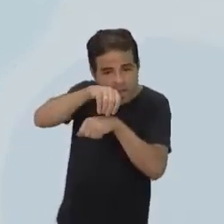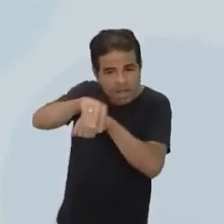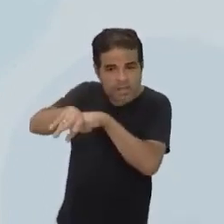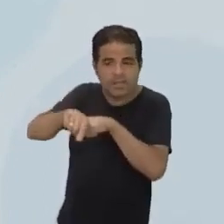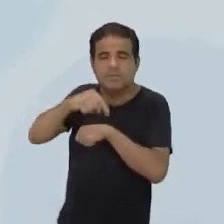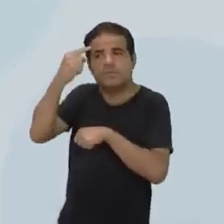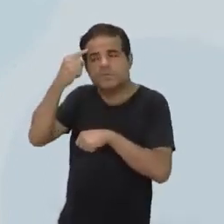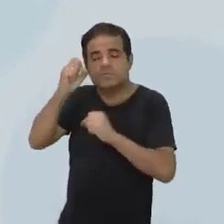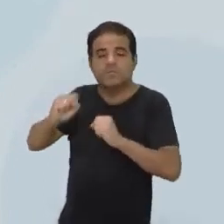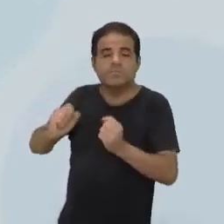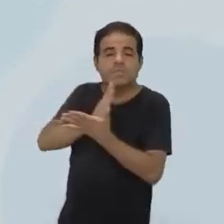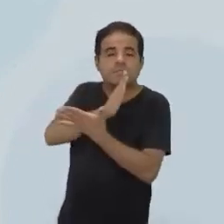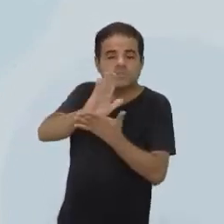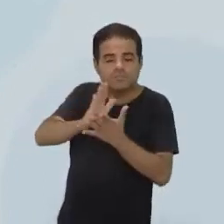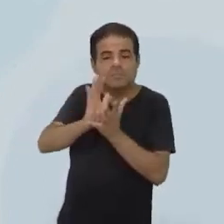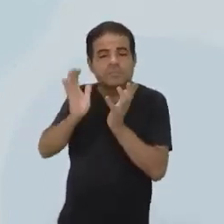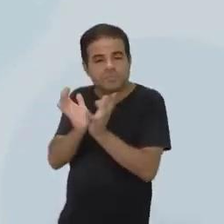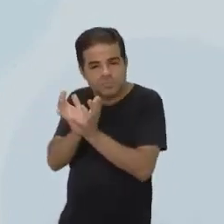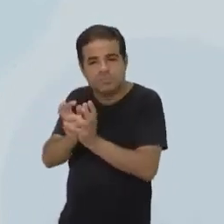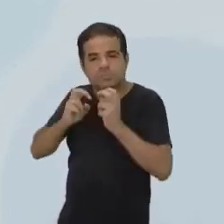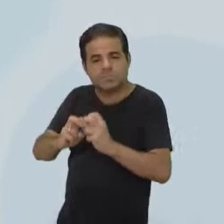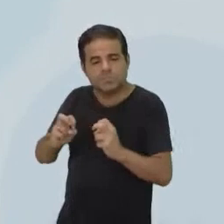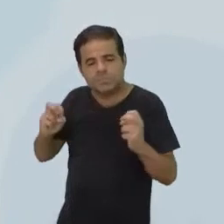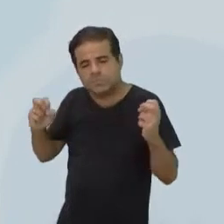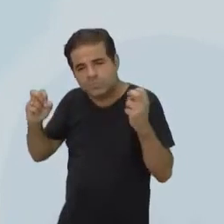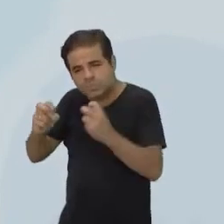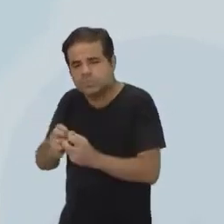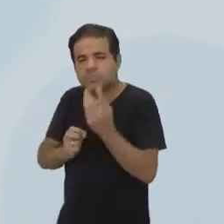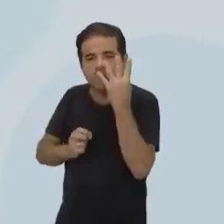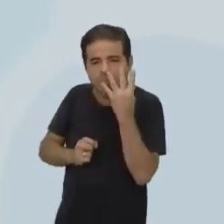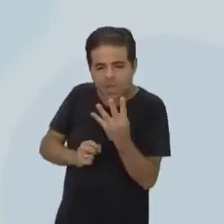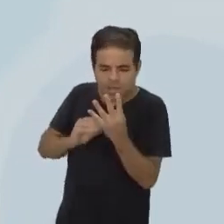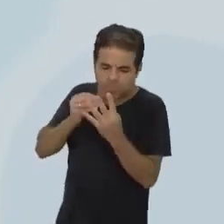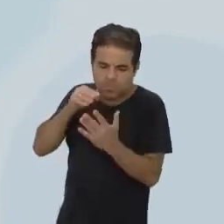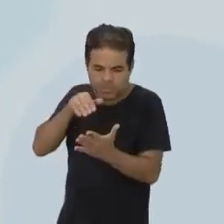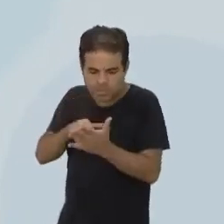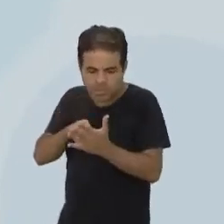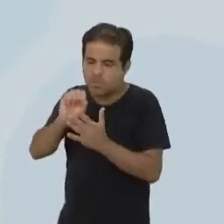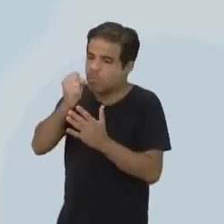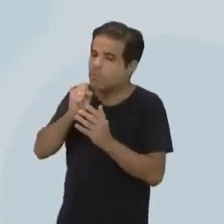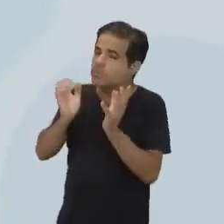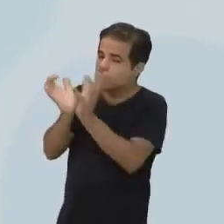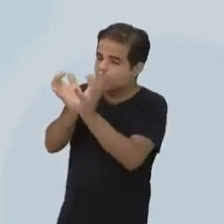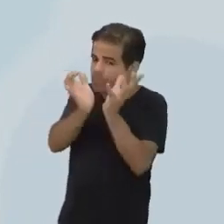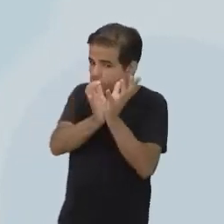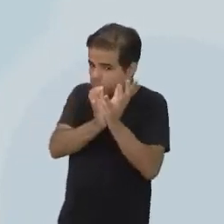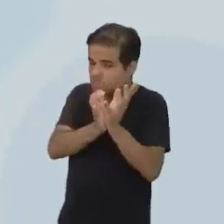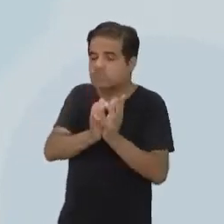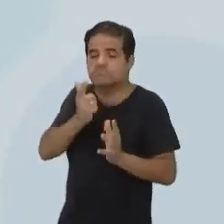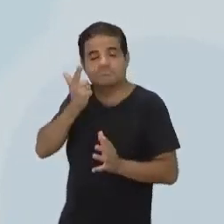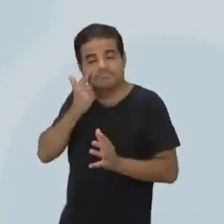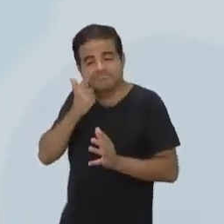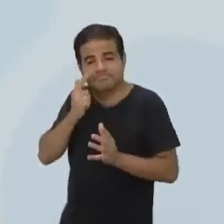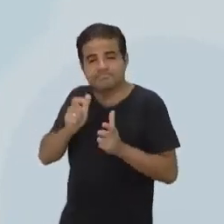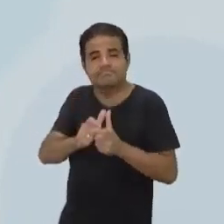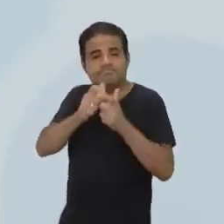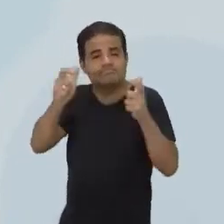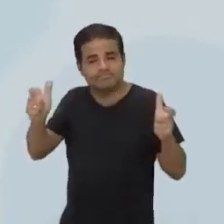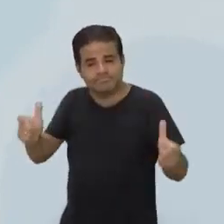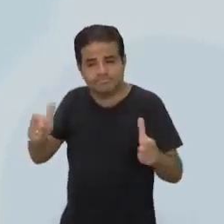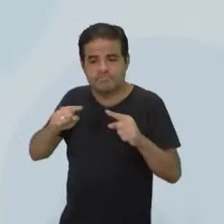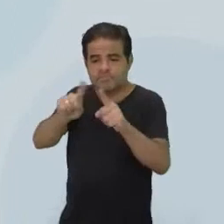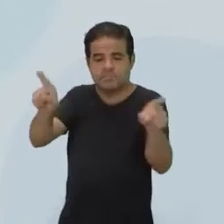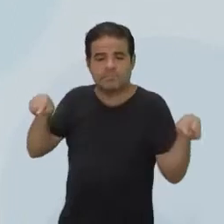é que vocês se separem em grupos, né, em quatro grupos ou oito grupos, dependendo do tamanho da sala